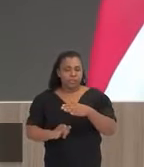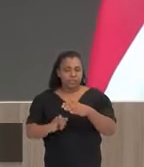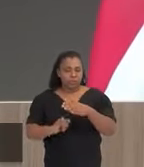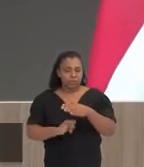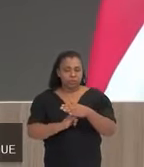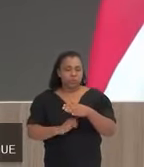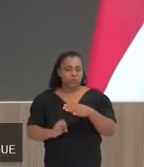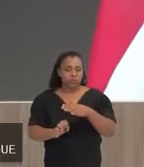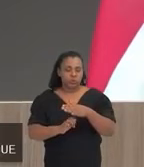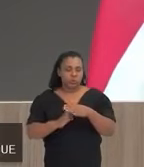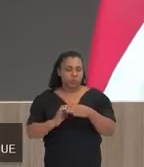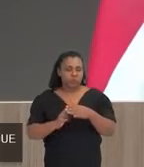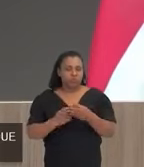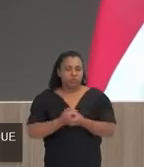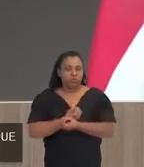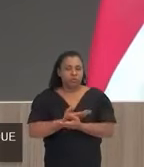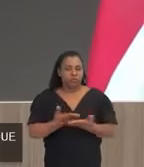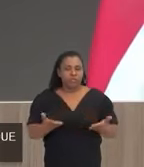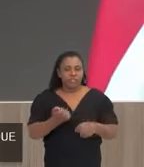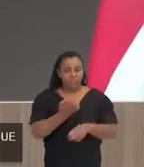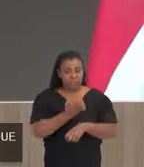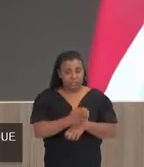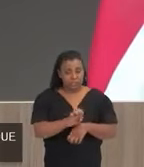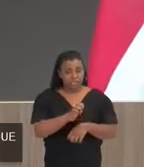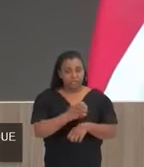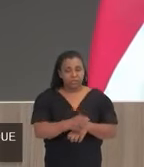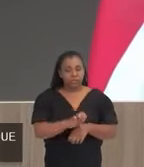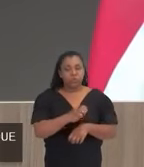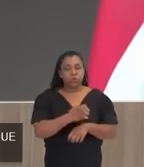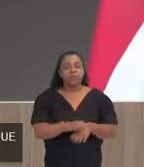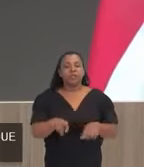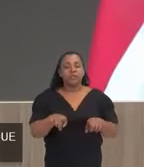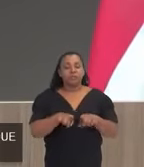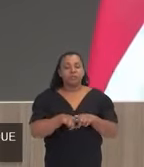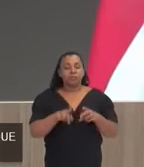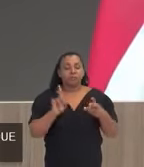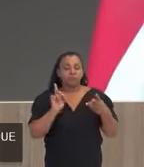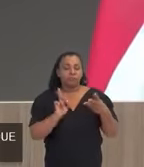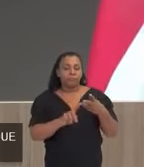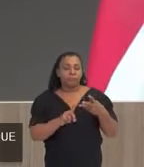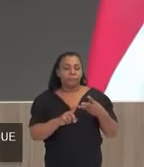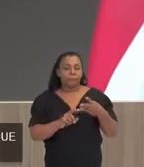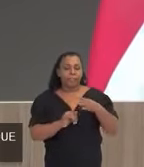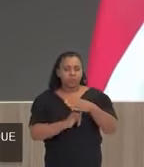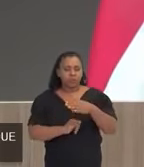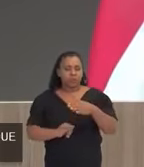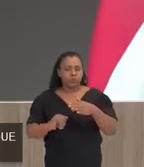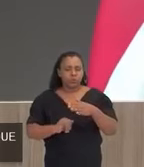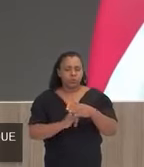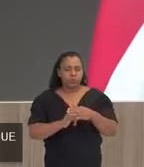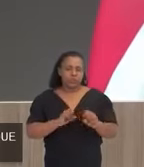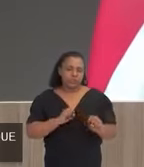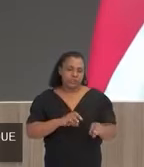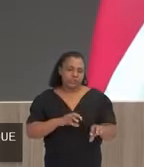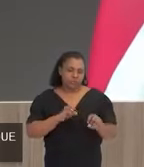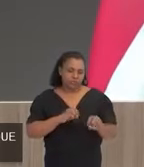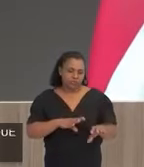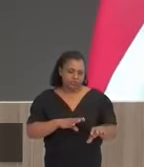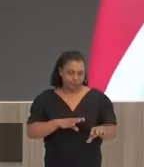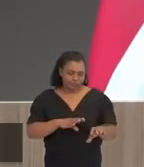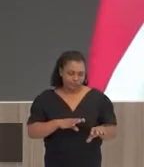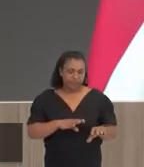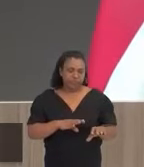que ofereciam estágio e constituído pelas instituições de ensino. Aquele